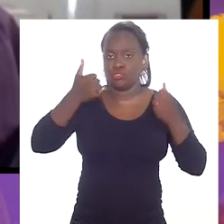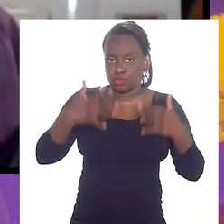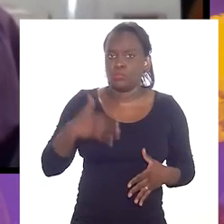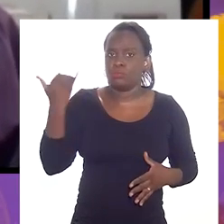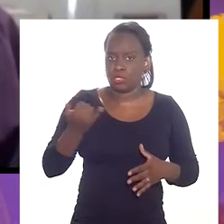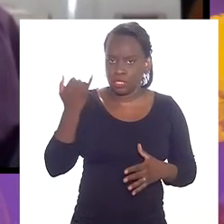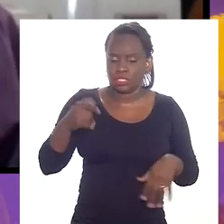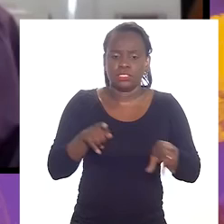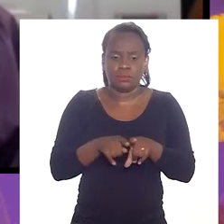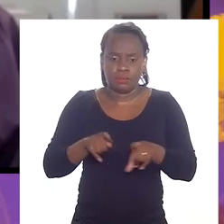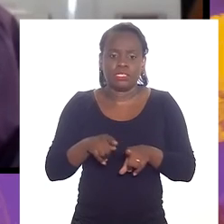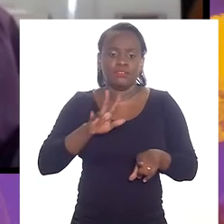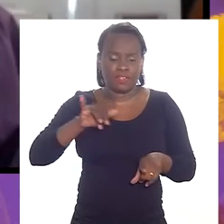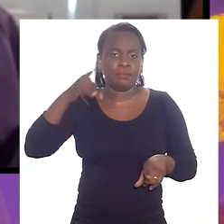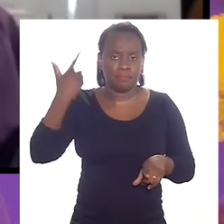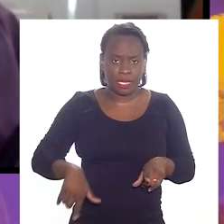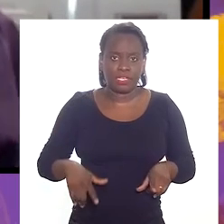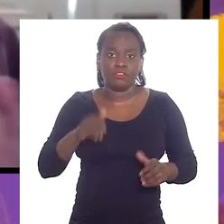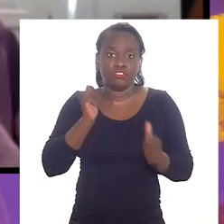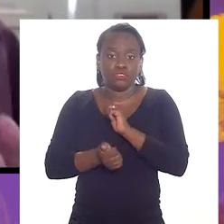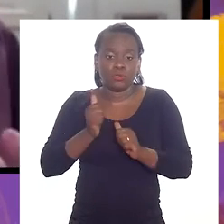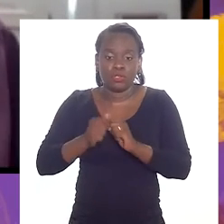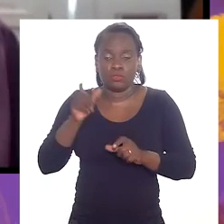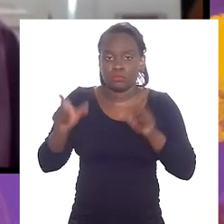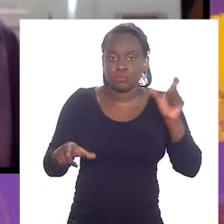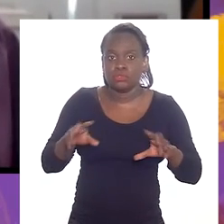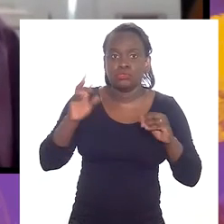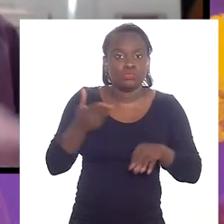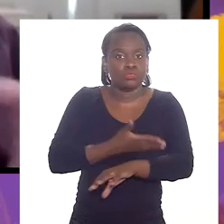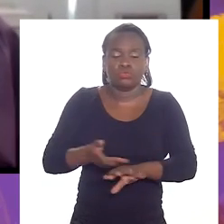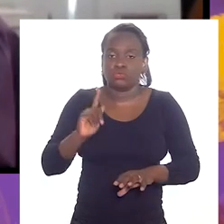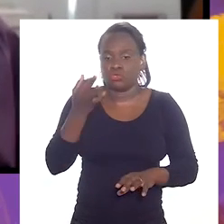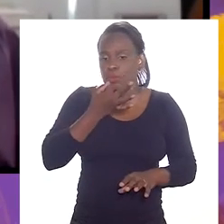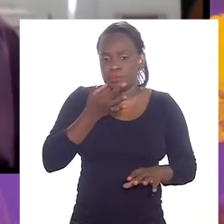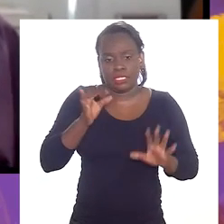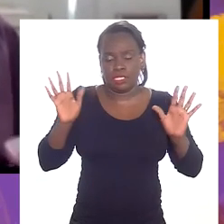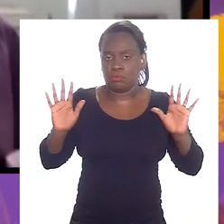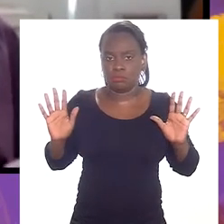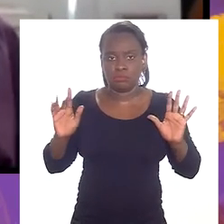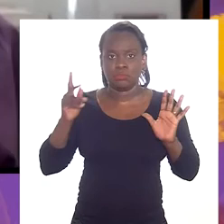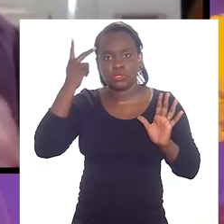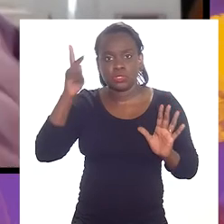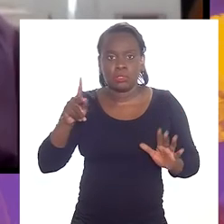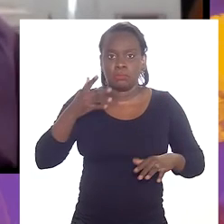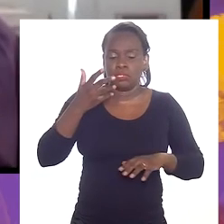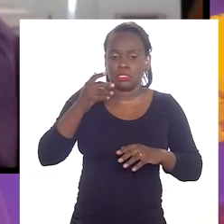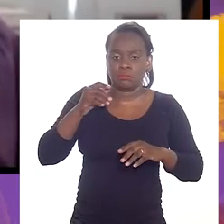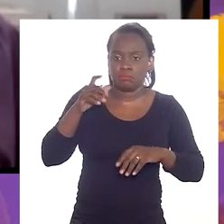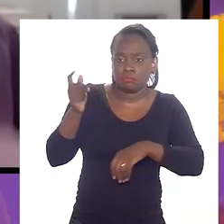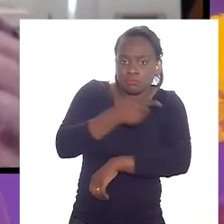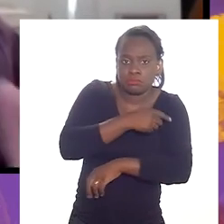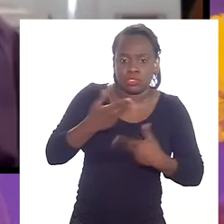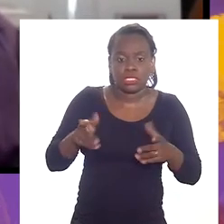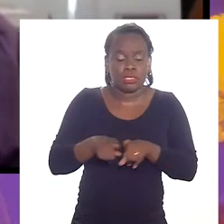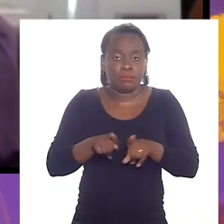manifestações são importantes e acho que teremos mais jogador de futebol a gente geralmente no opina sobre essa